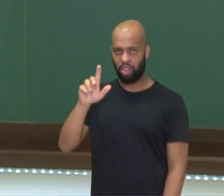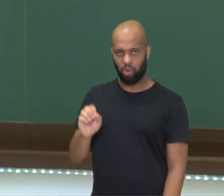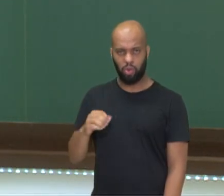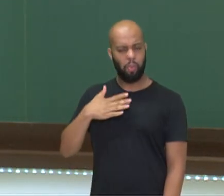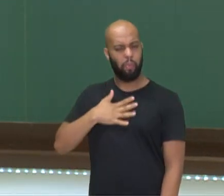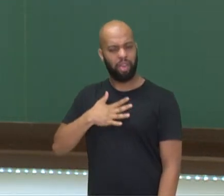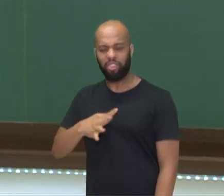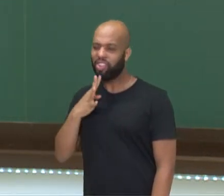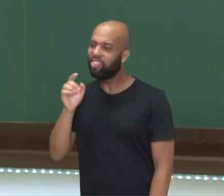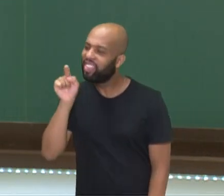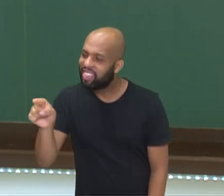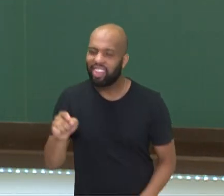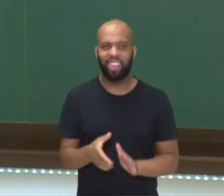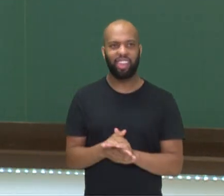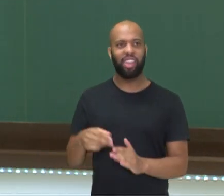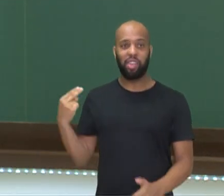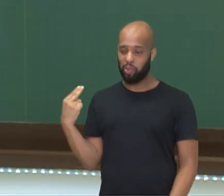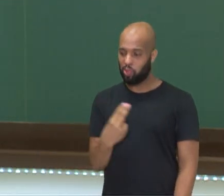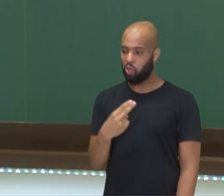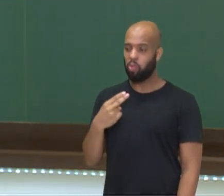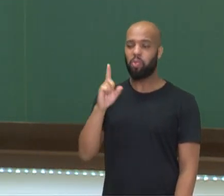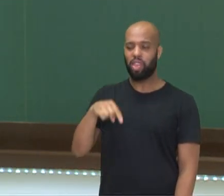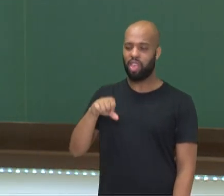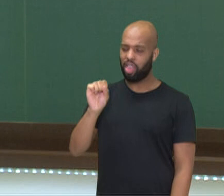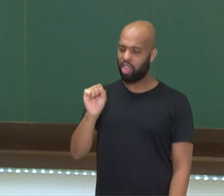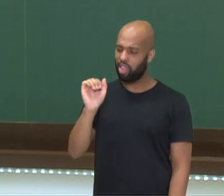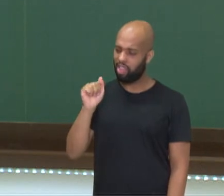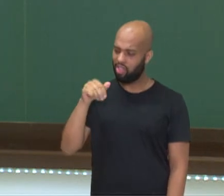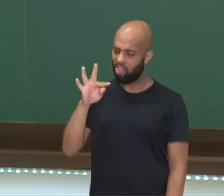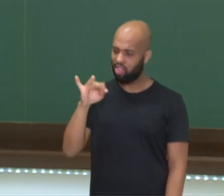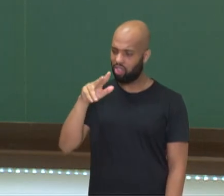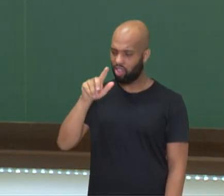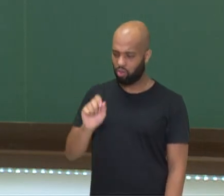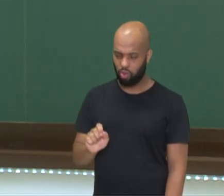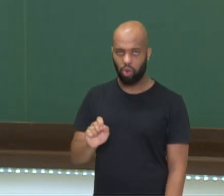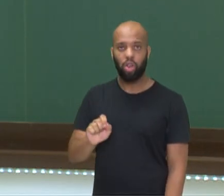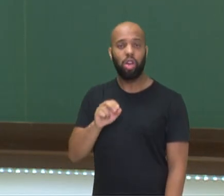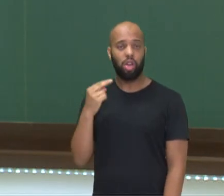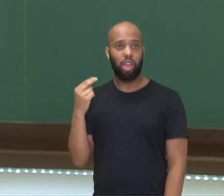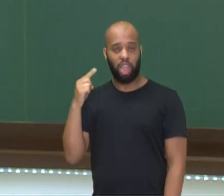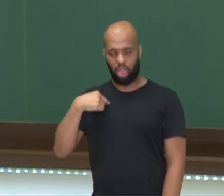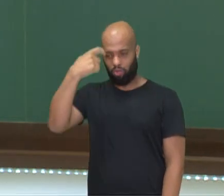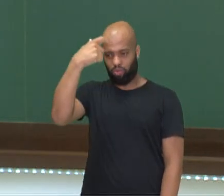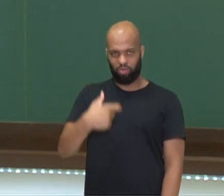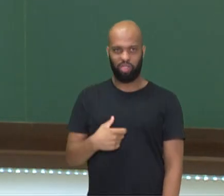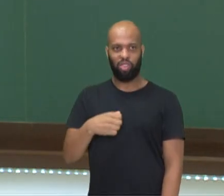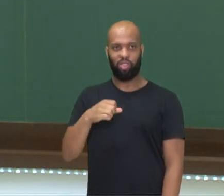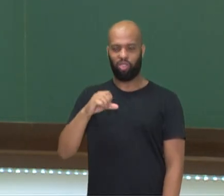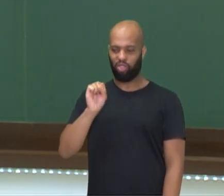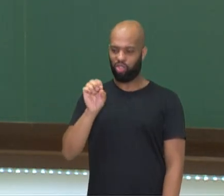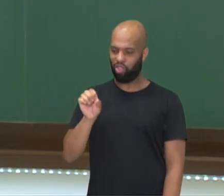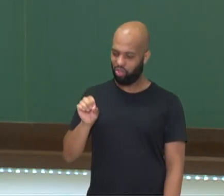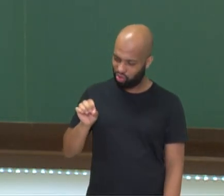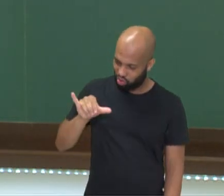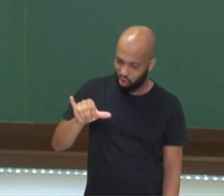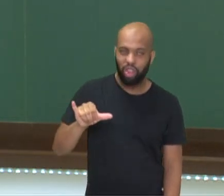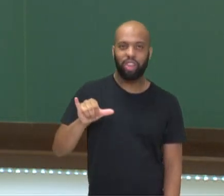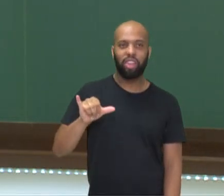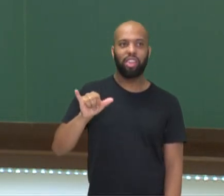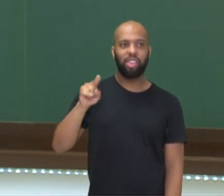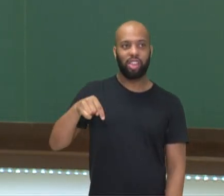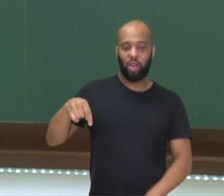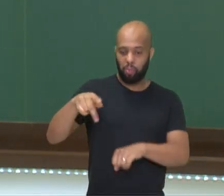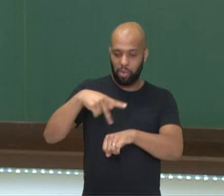conhecer você. Eu sou o Santiago e eu sou do Panamá. Olha só a forma verbal sou,